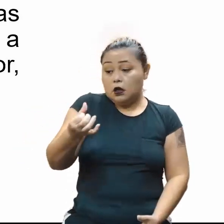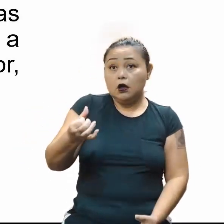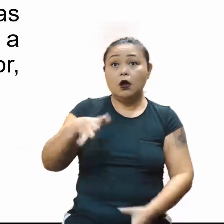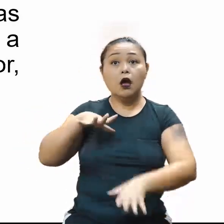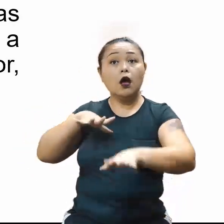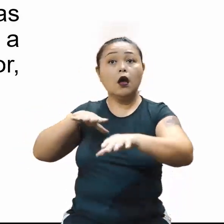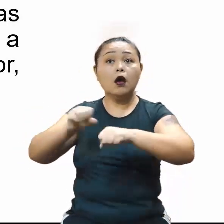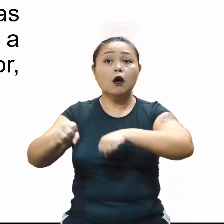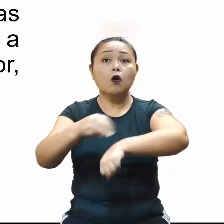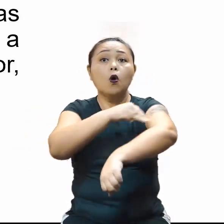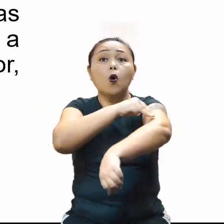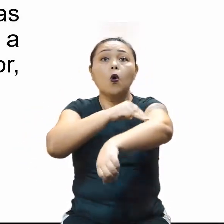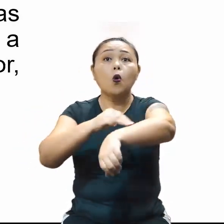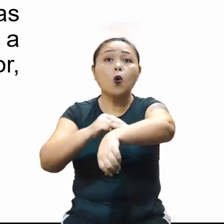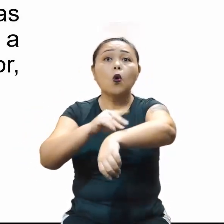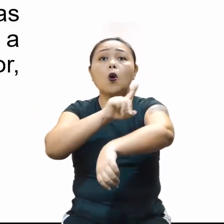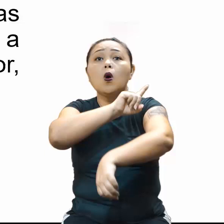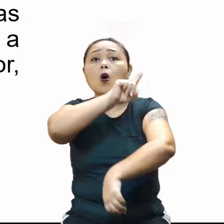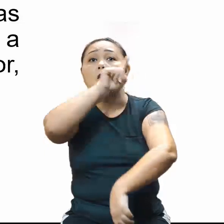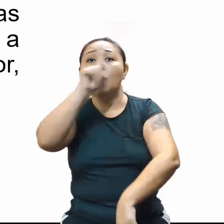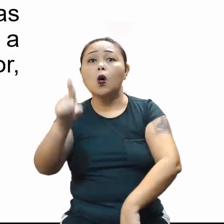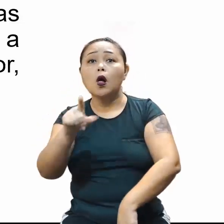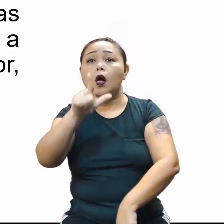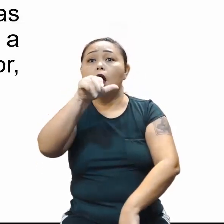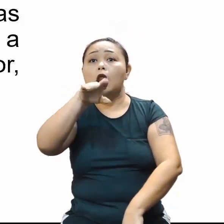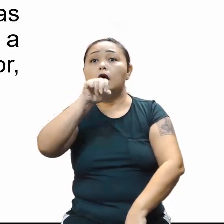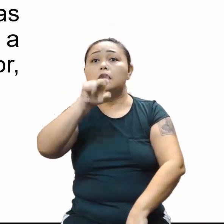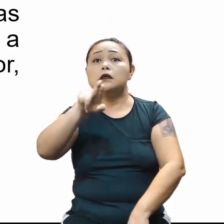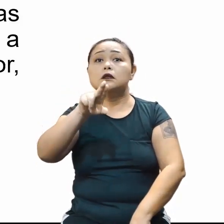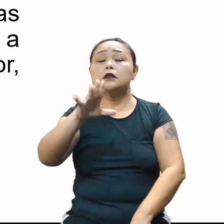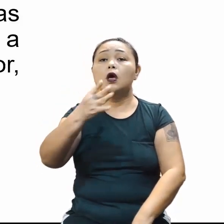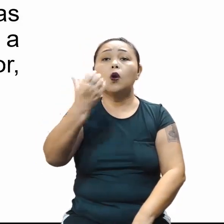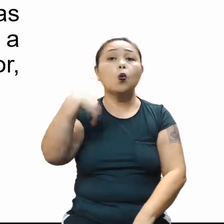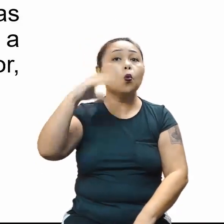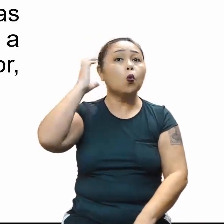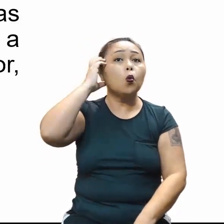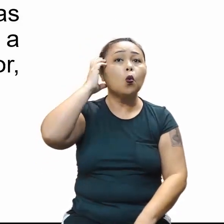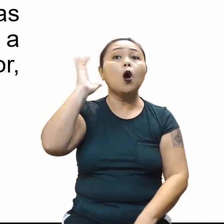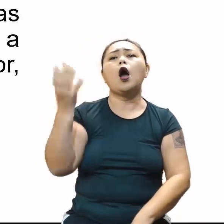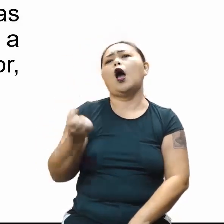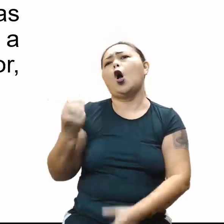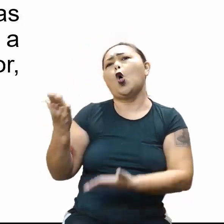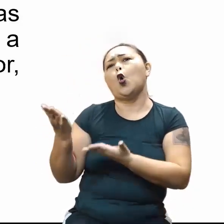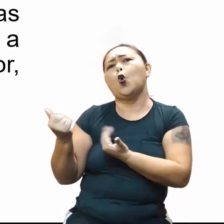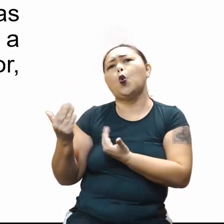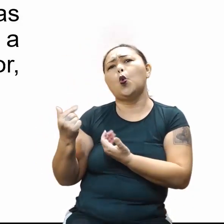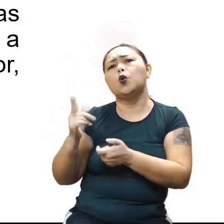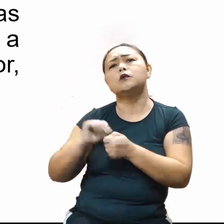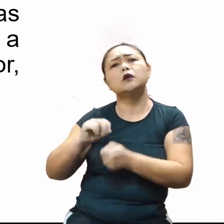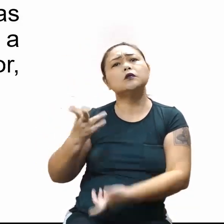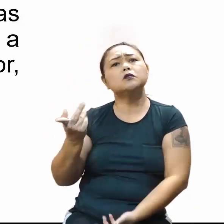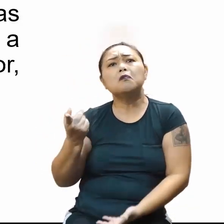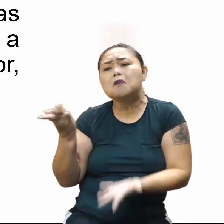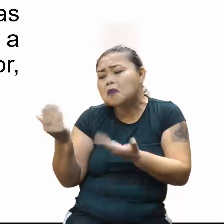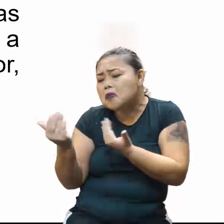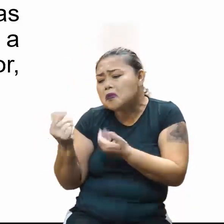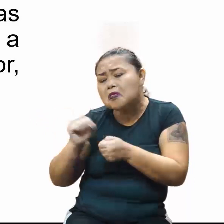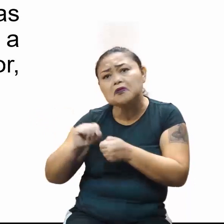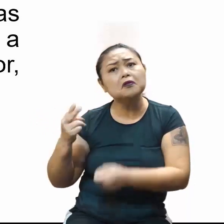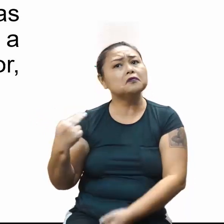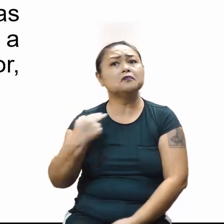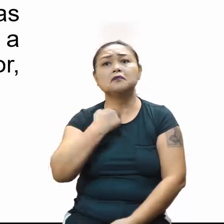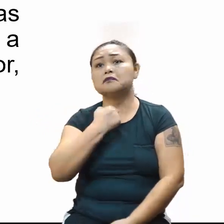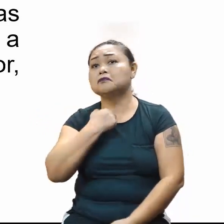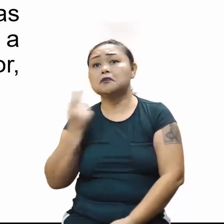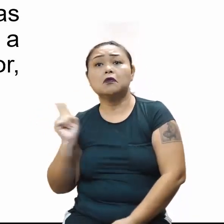diplomou-se em magistério no Liceu Cuiabano. Ah, mas ele era muito novo. Por ser novo, ele não pôde exercer a função de